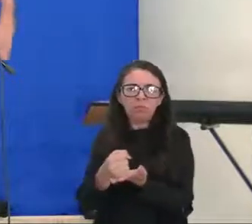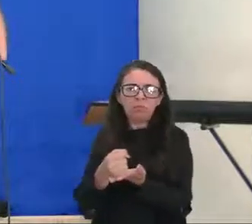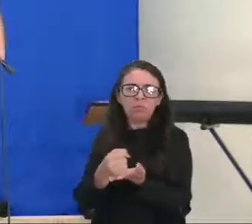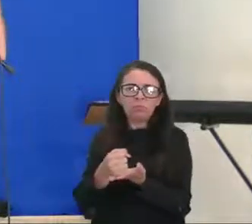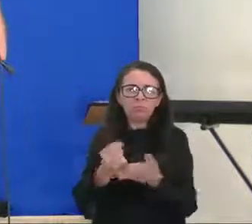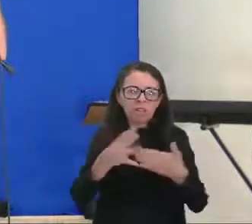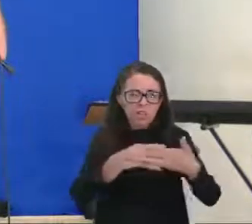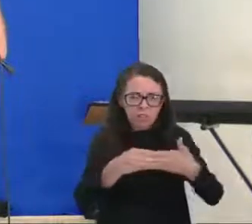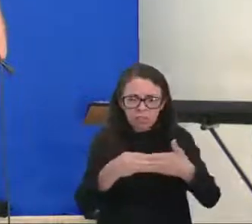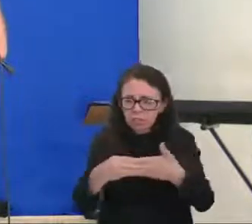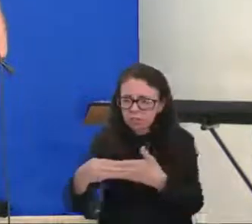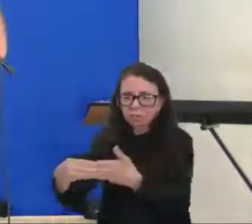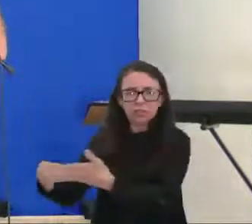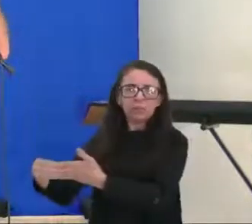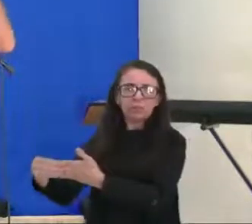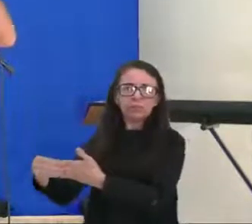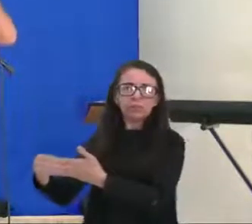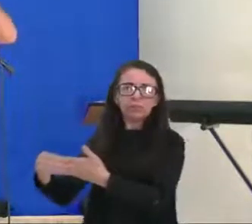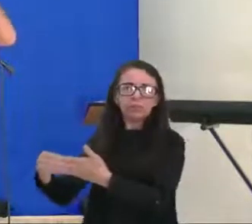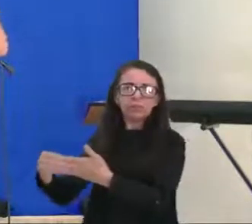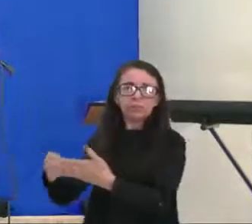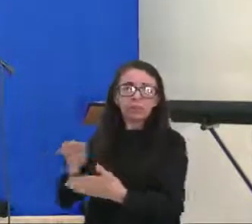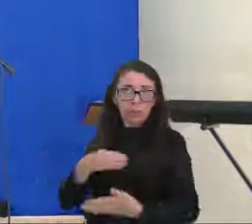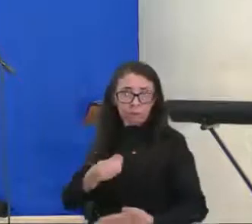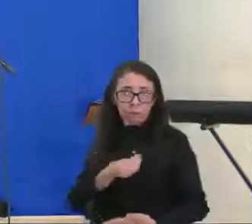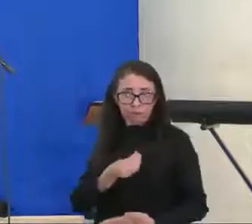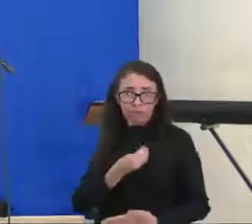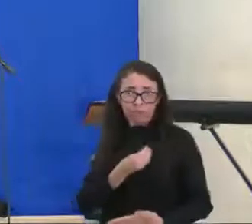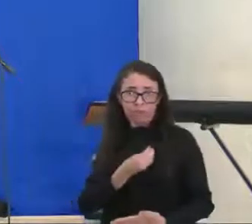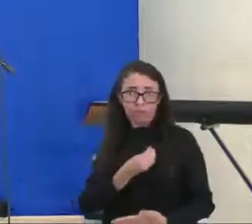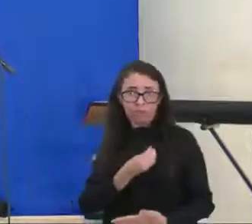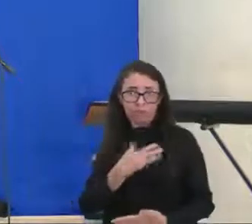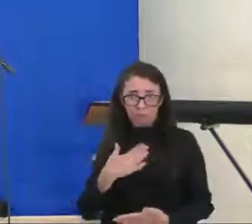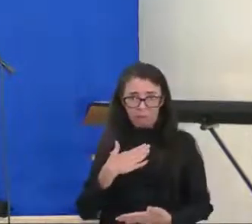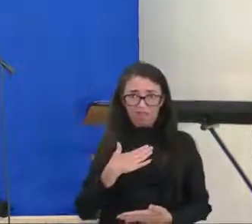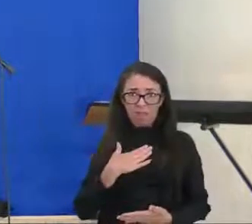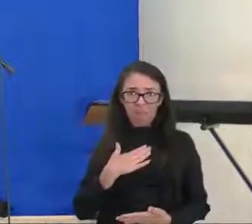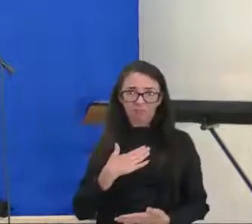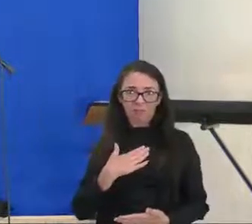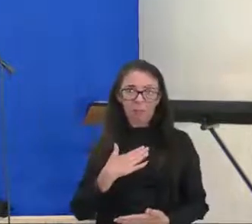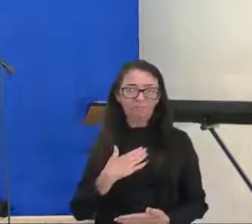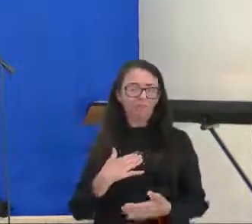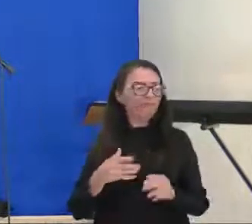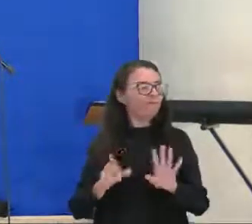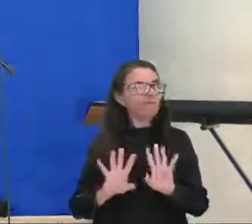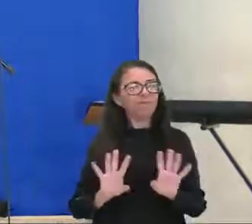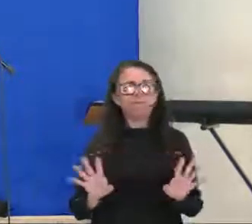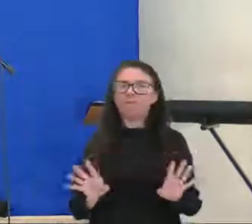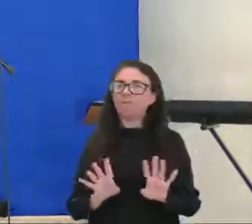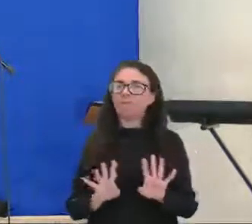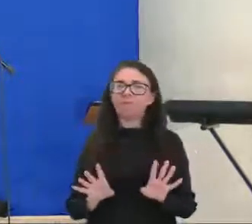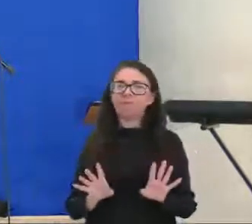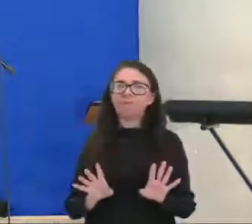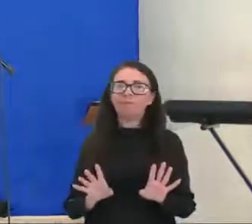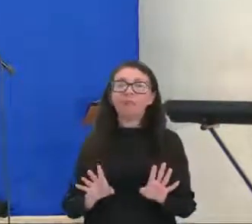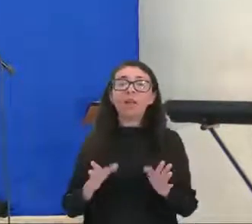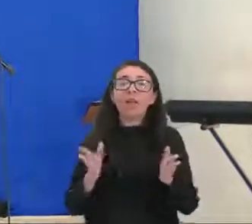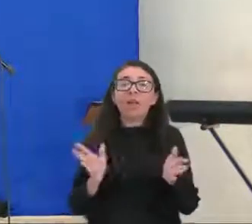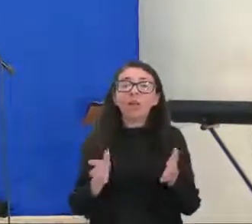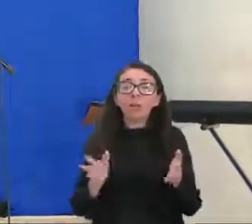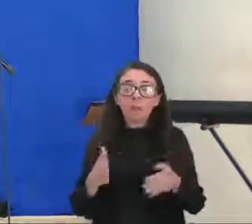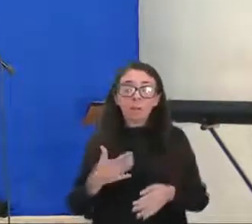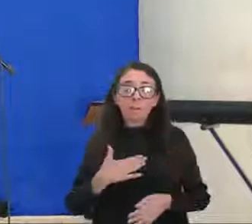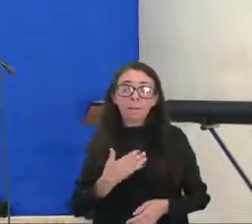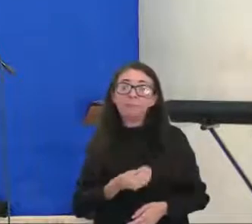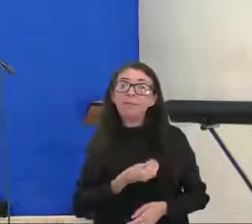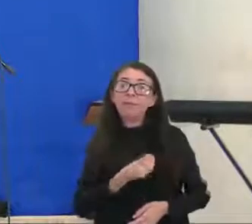Falamos de Romanos 12, na aula passada, e vamos falar aqui de Romanos de 1 Coríntios 12. Quando o apóstolo Paulo